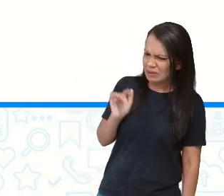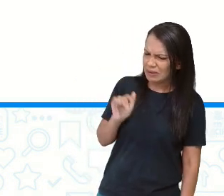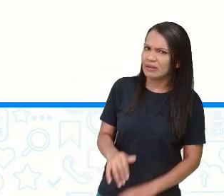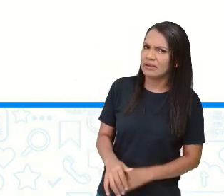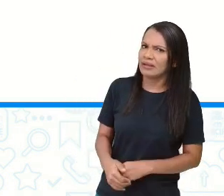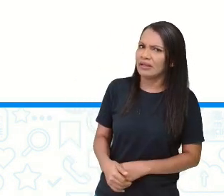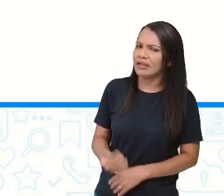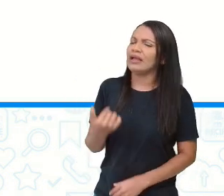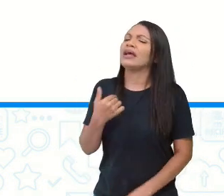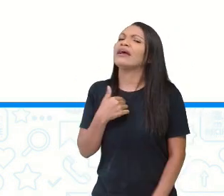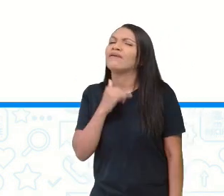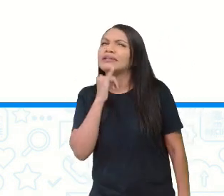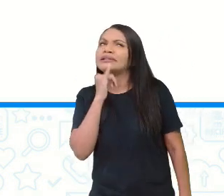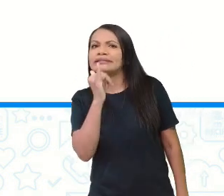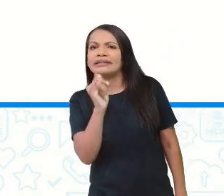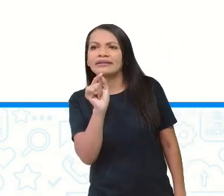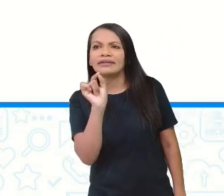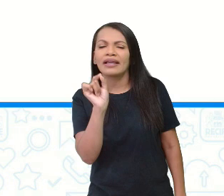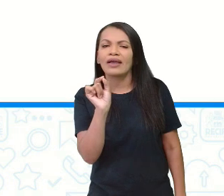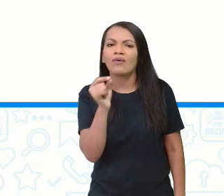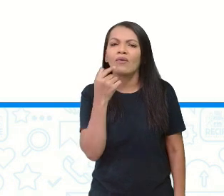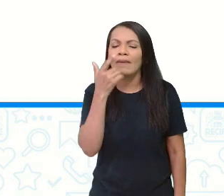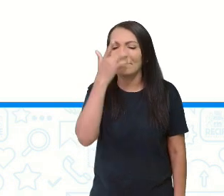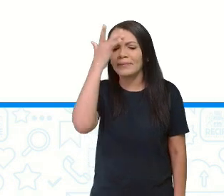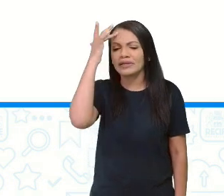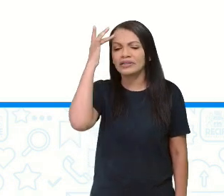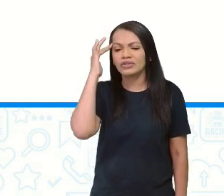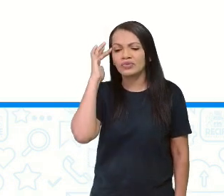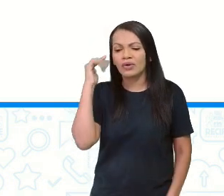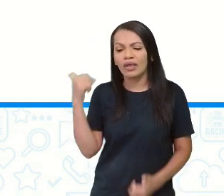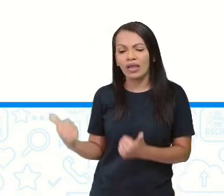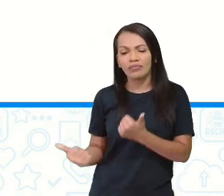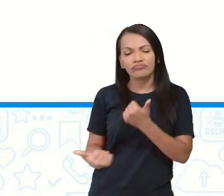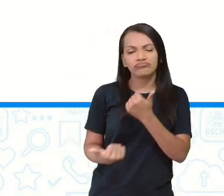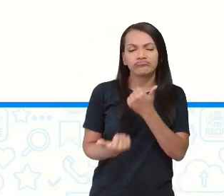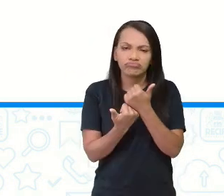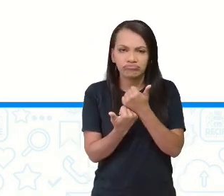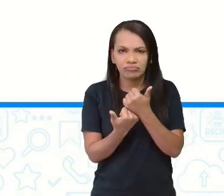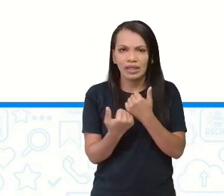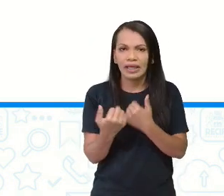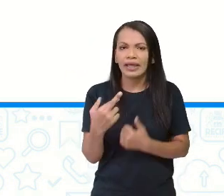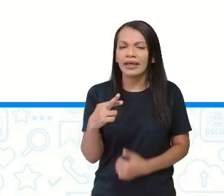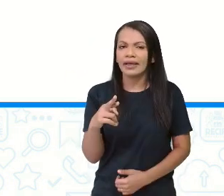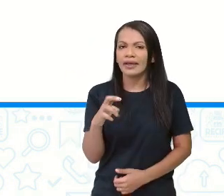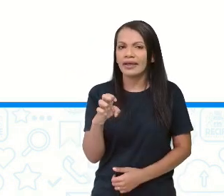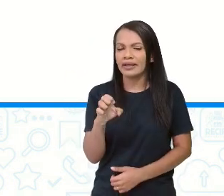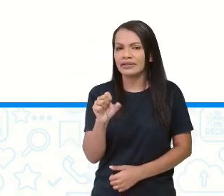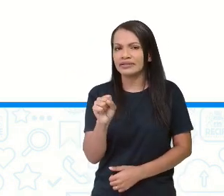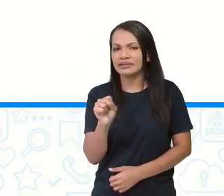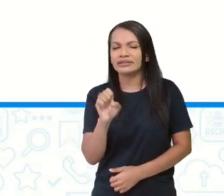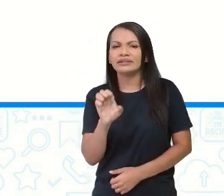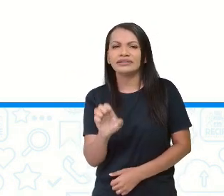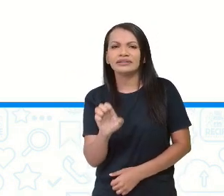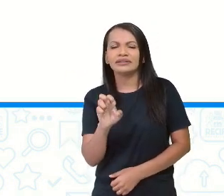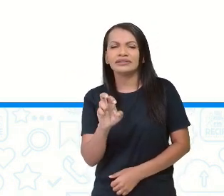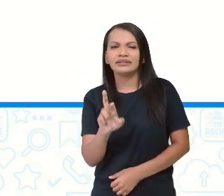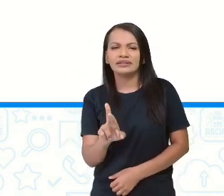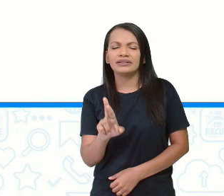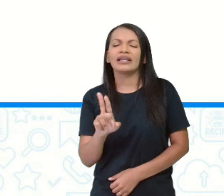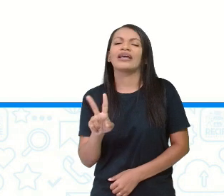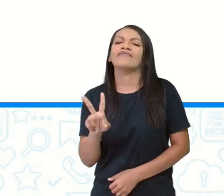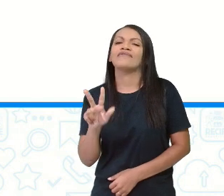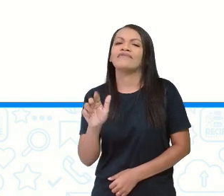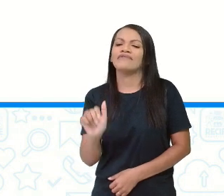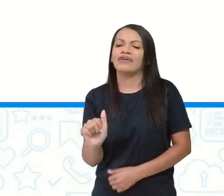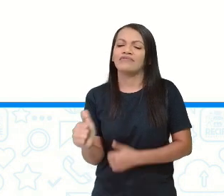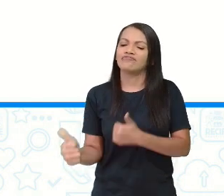Eu vou dizer que é um reserva. Não é? Reserva? É reserva. Não está ainda jogando lá na